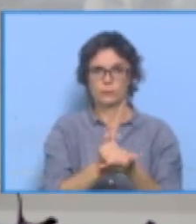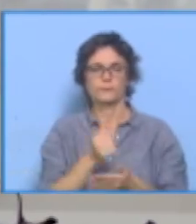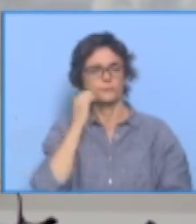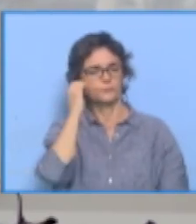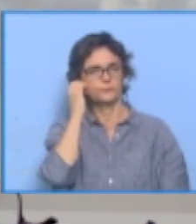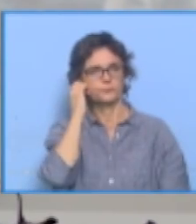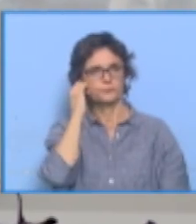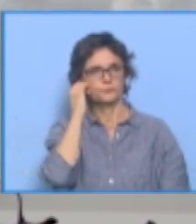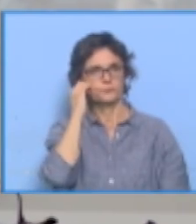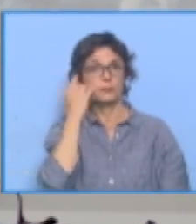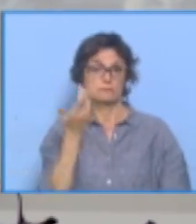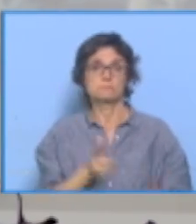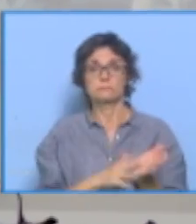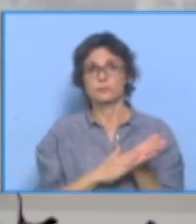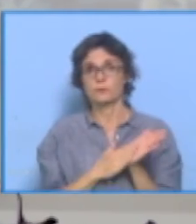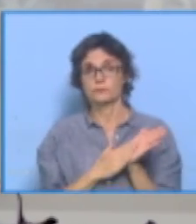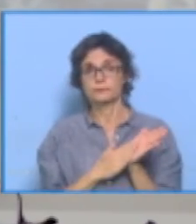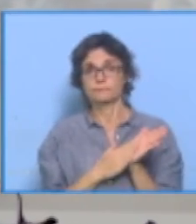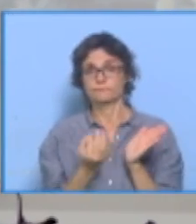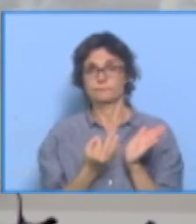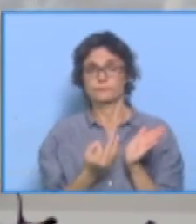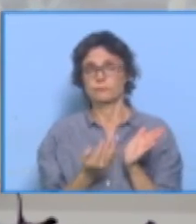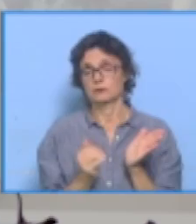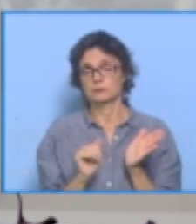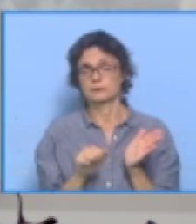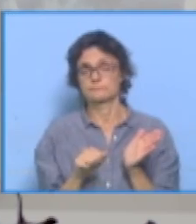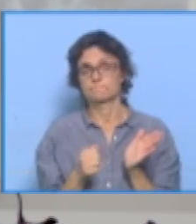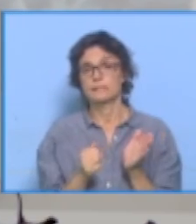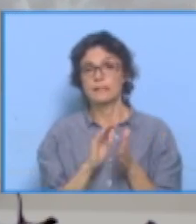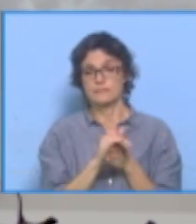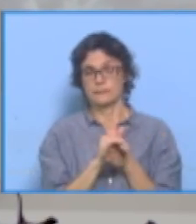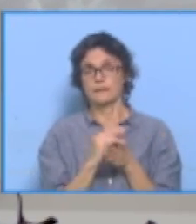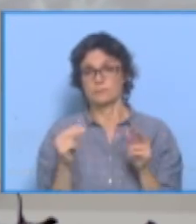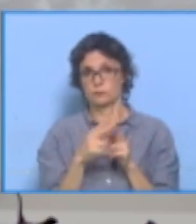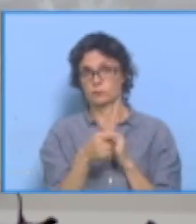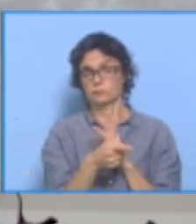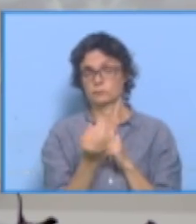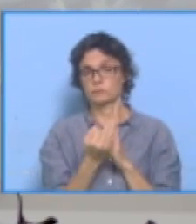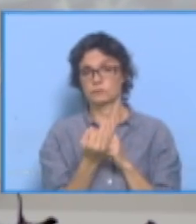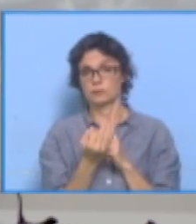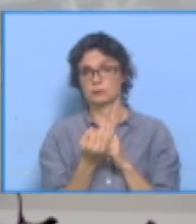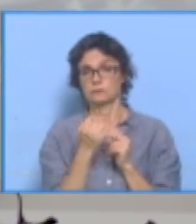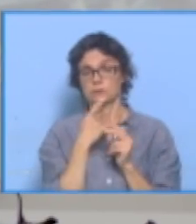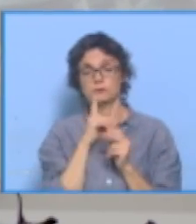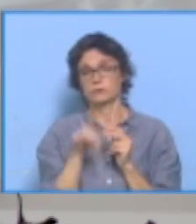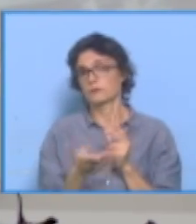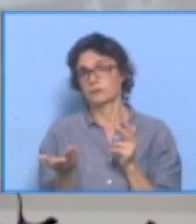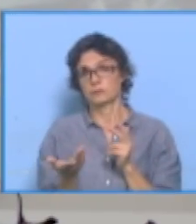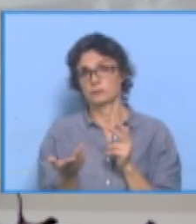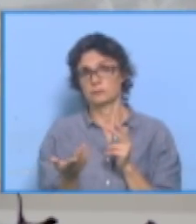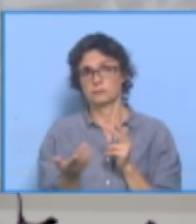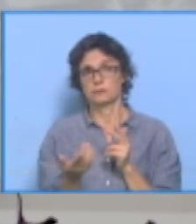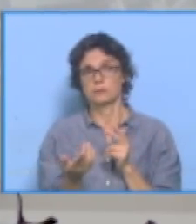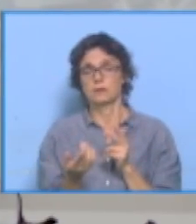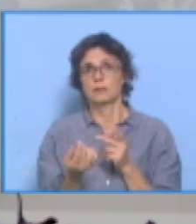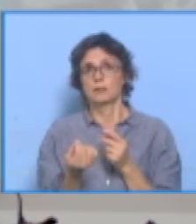isto é, por isso é que a carta da Conferência Episcopal, diríamos, repete. Porque a repetição é